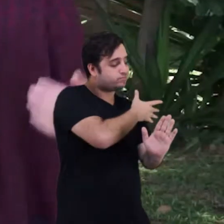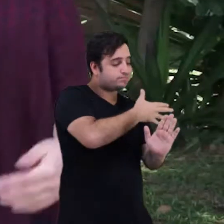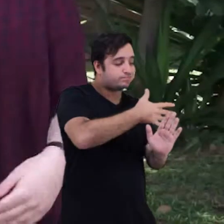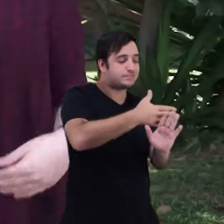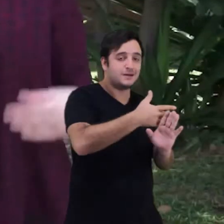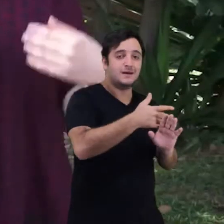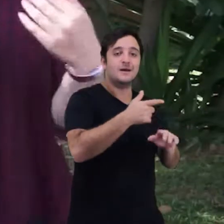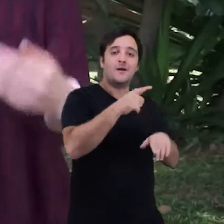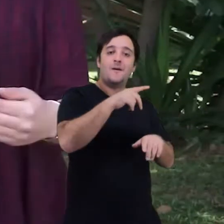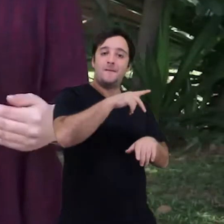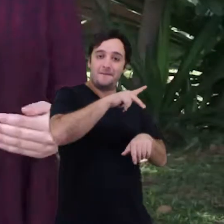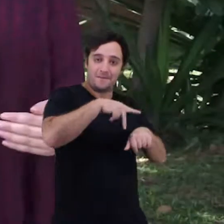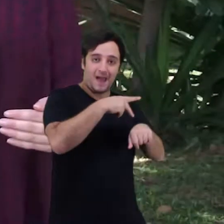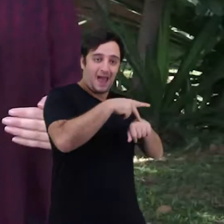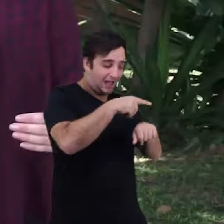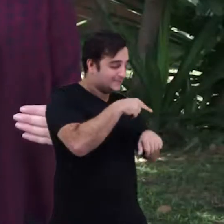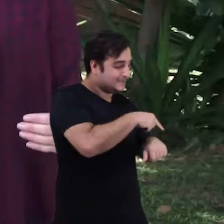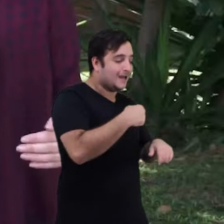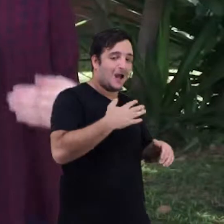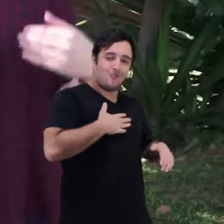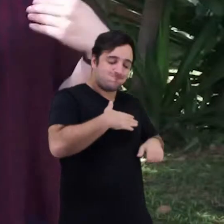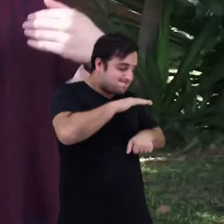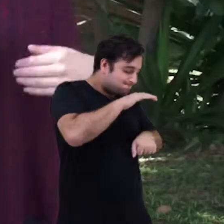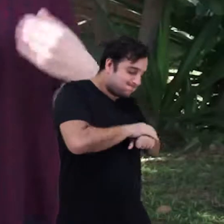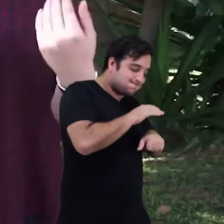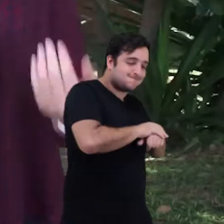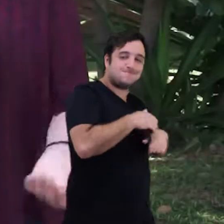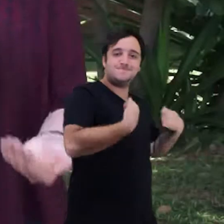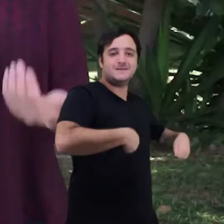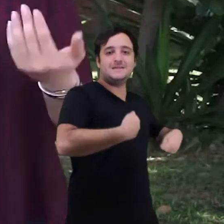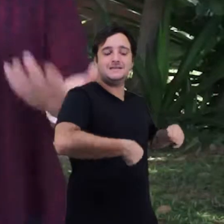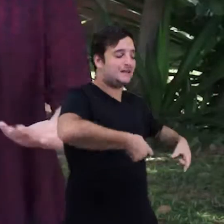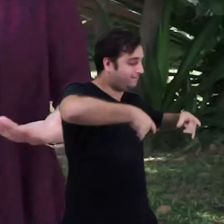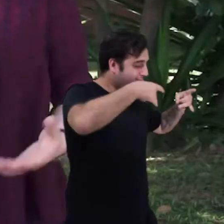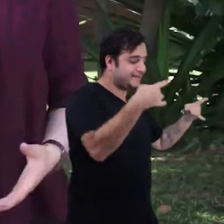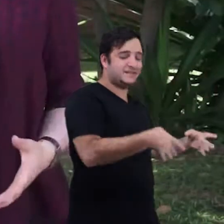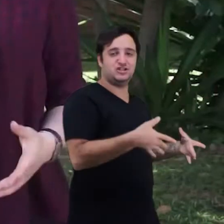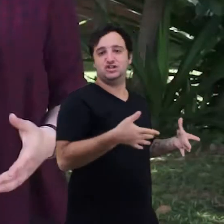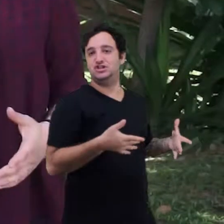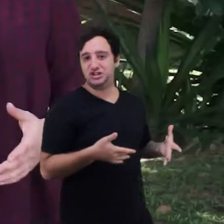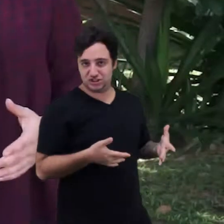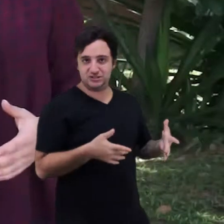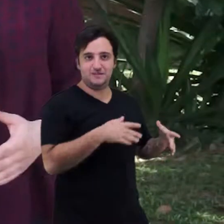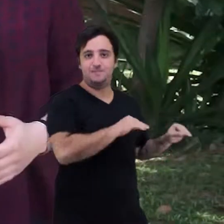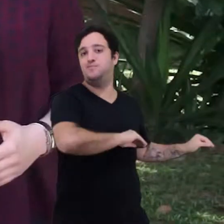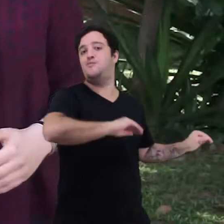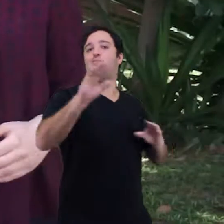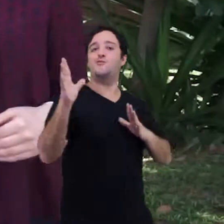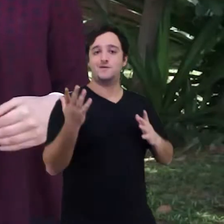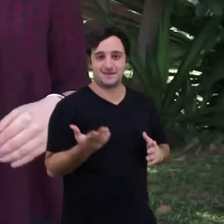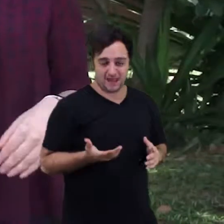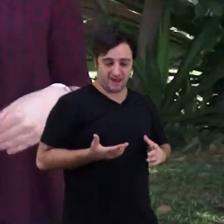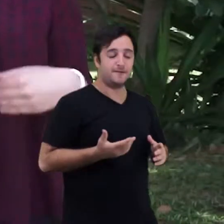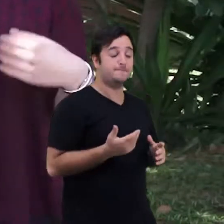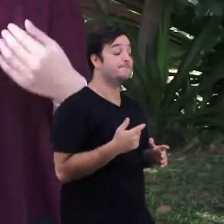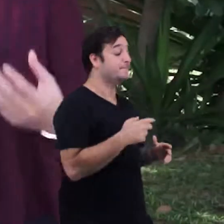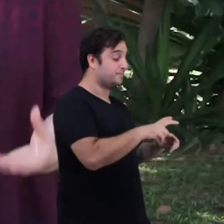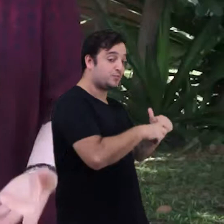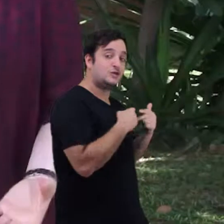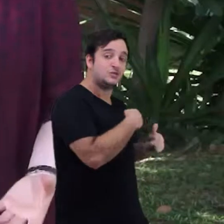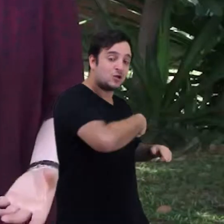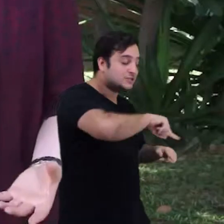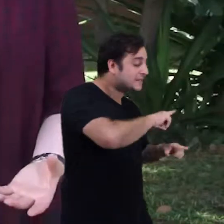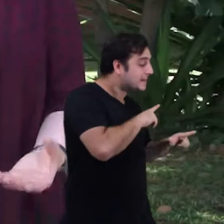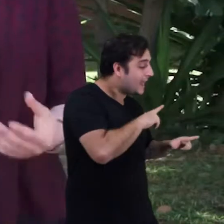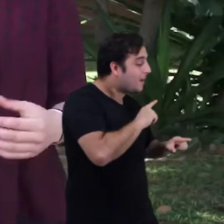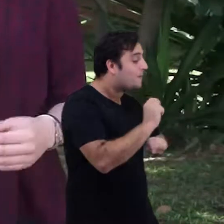coercitivas, várias motivações coercitivas que a levaram a ser obrigada a deixar o seu país. Então não é algo que